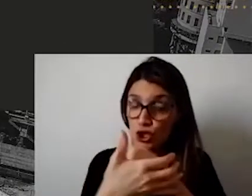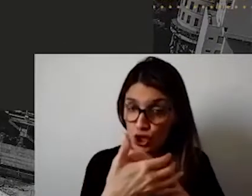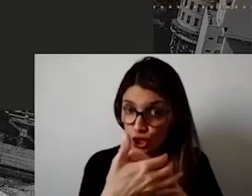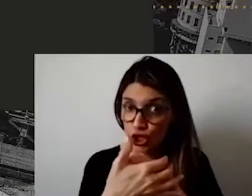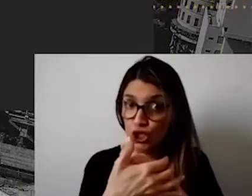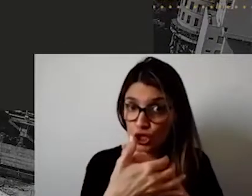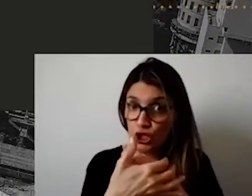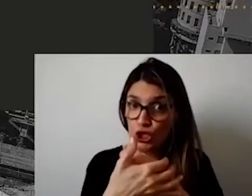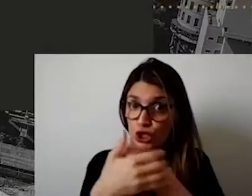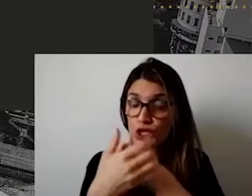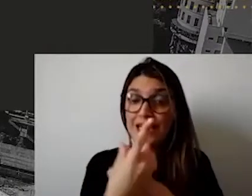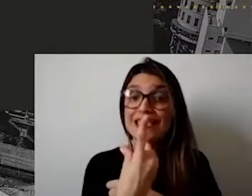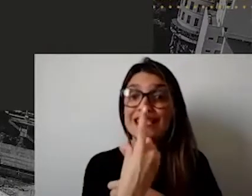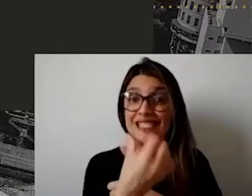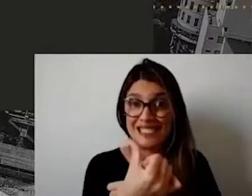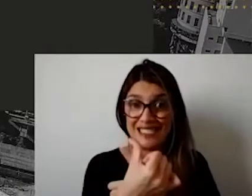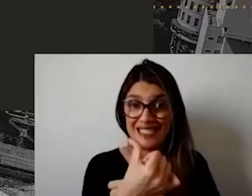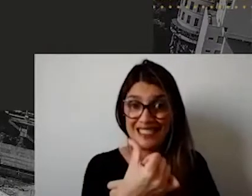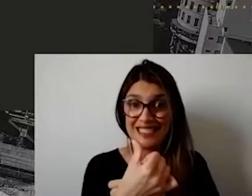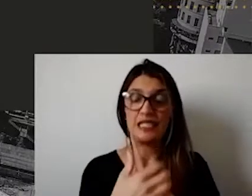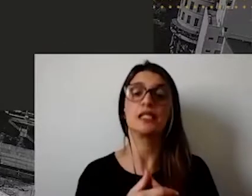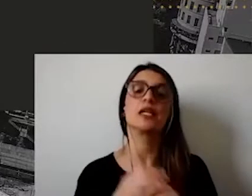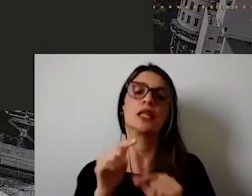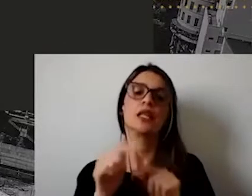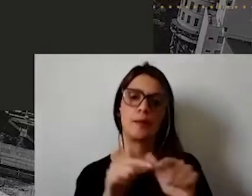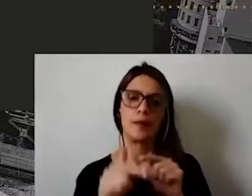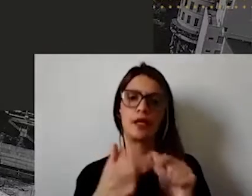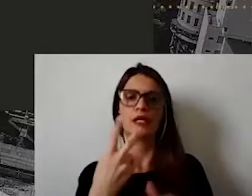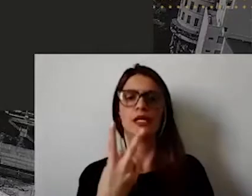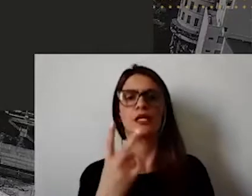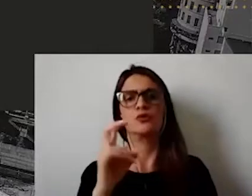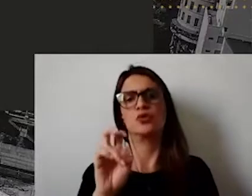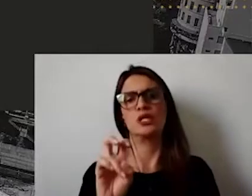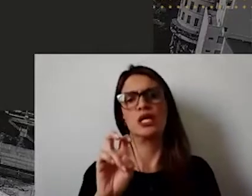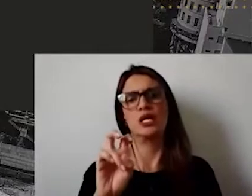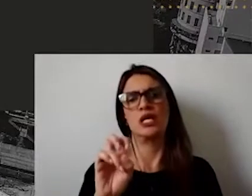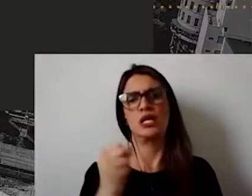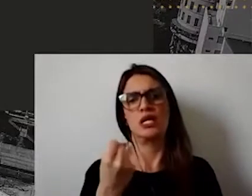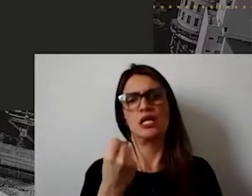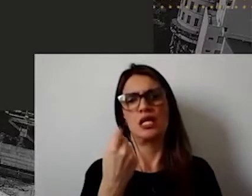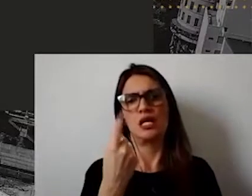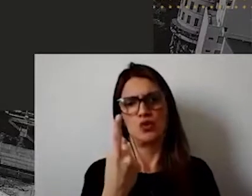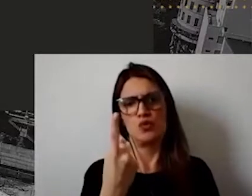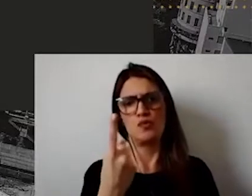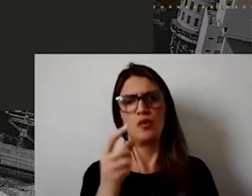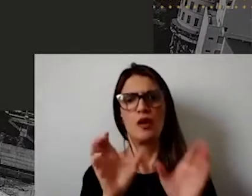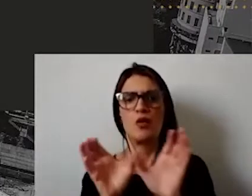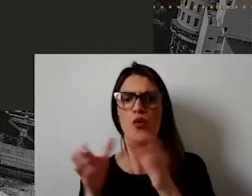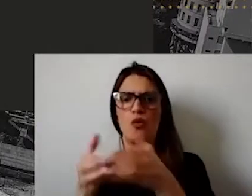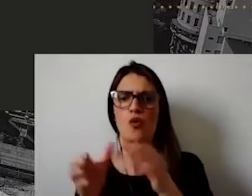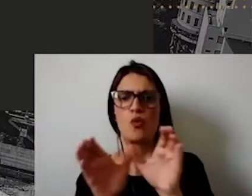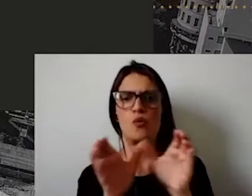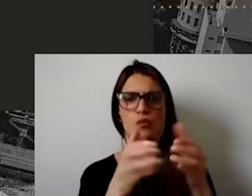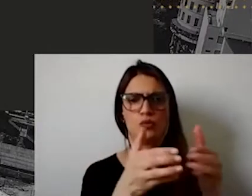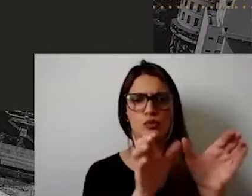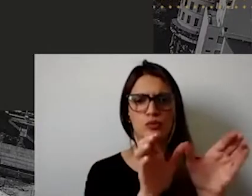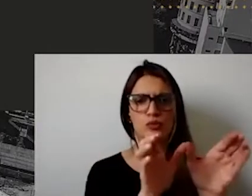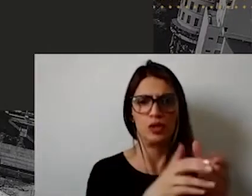nessas áreas a gente trabalha com 581 comunidades, e em cada comunidade dessas a gente trabalha uma